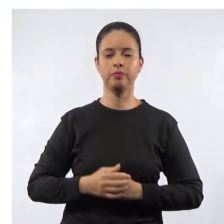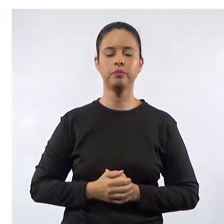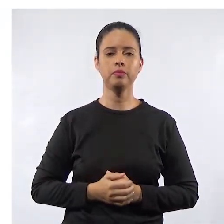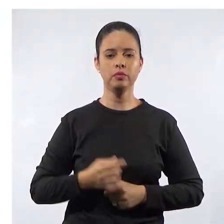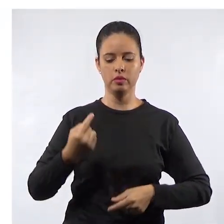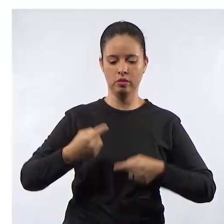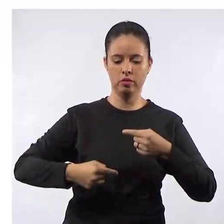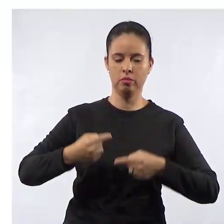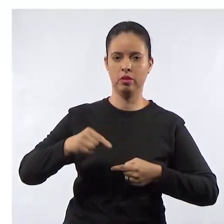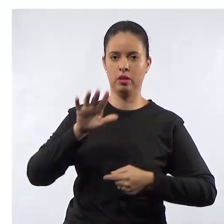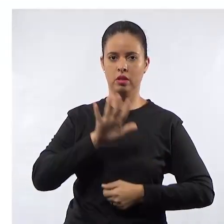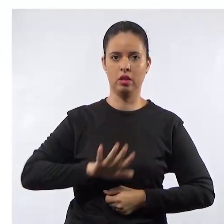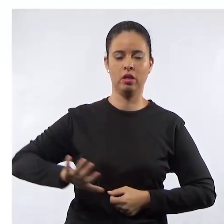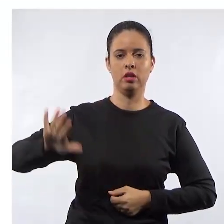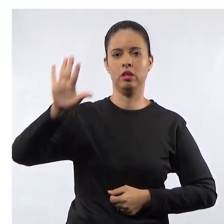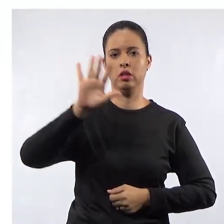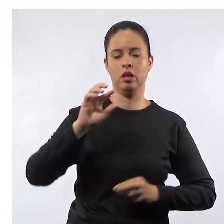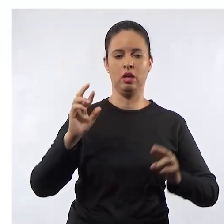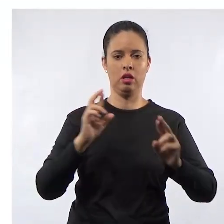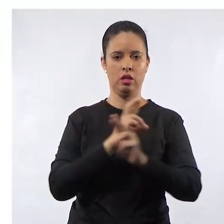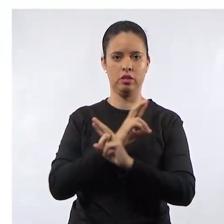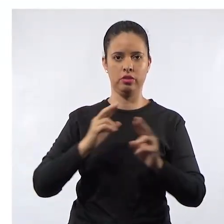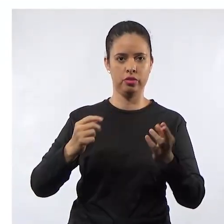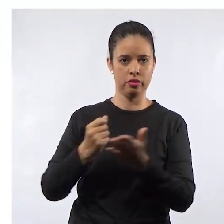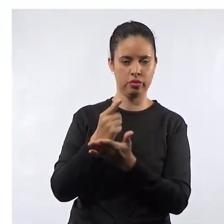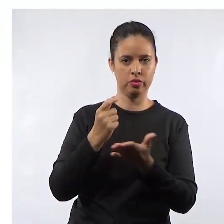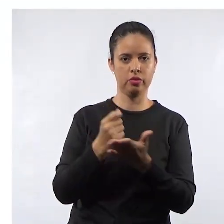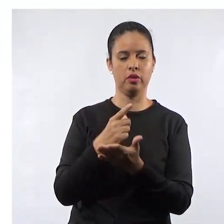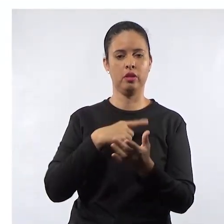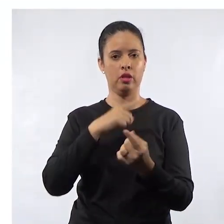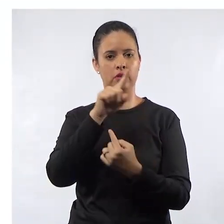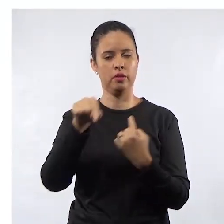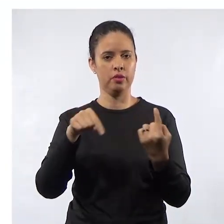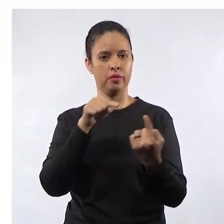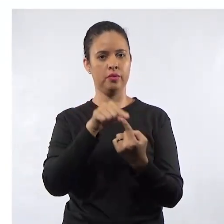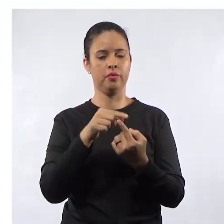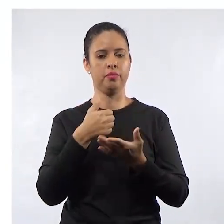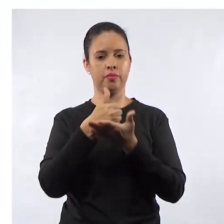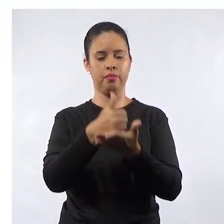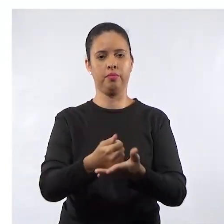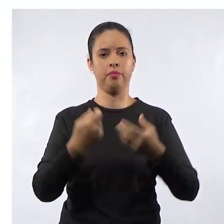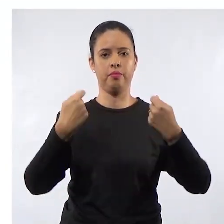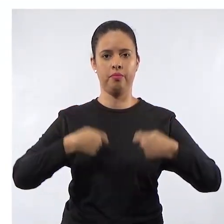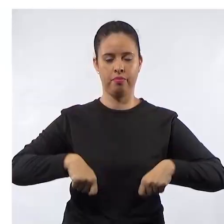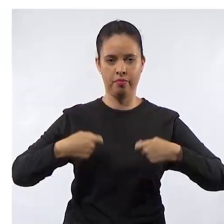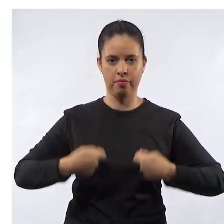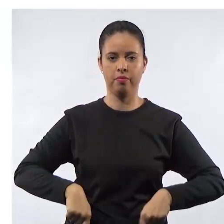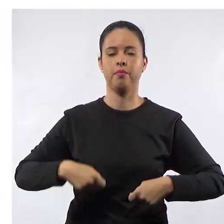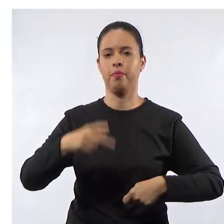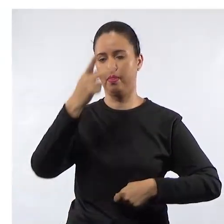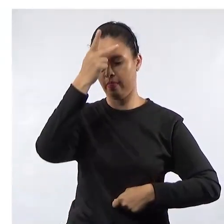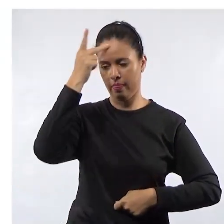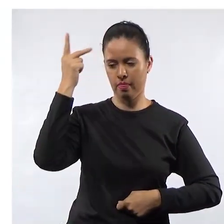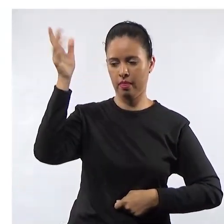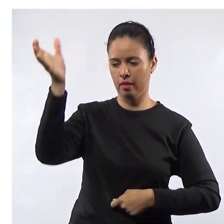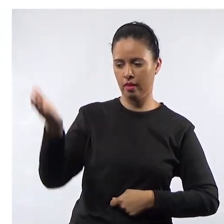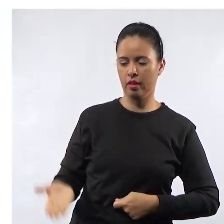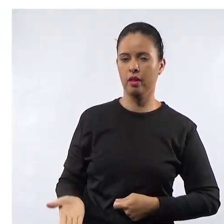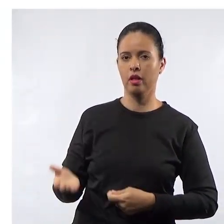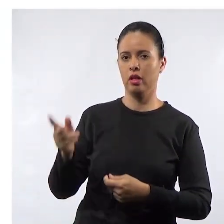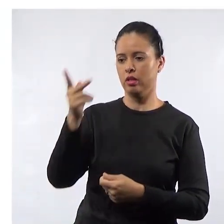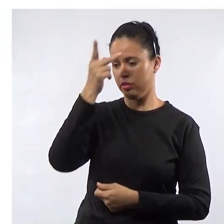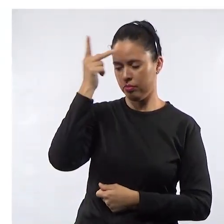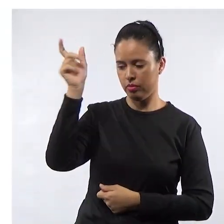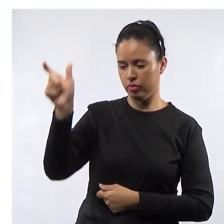ó. A Política Nacional das Relações de Consumo tem por objetivo o atendimento das necessidades dos consumidores,